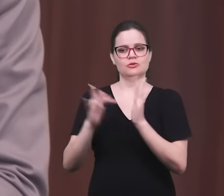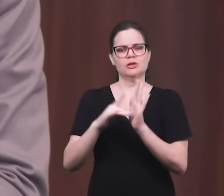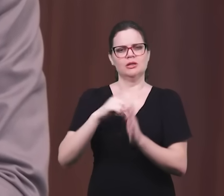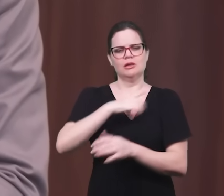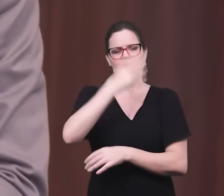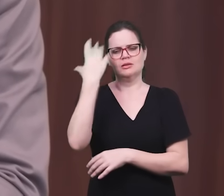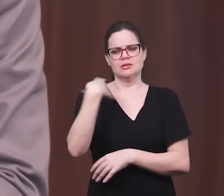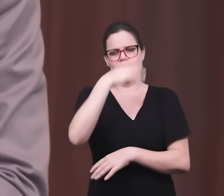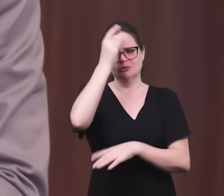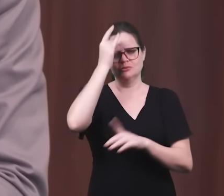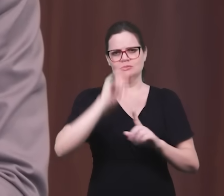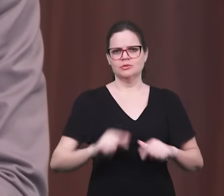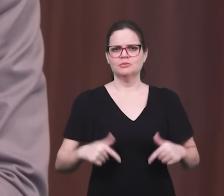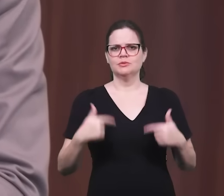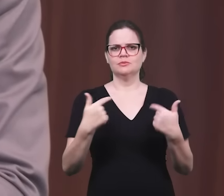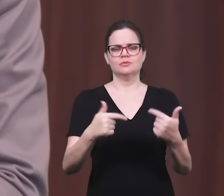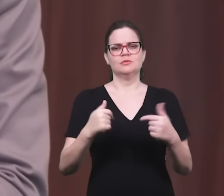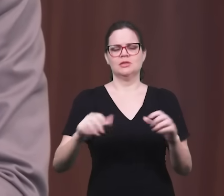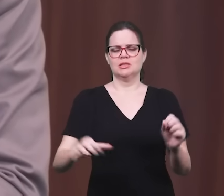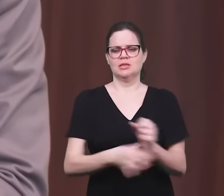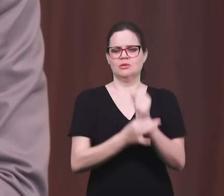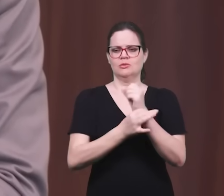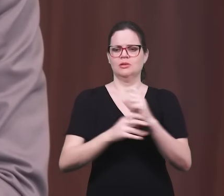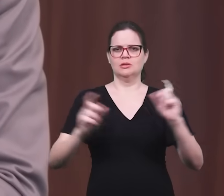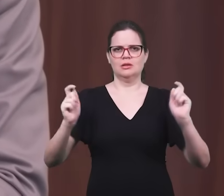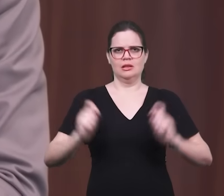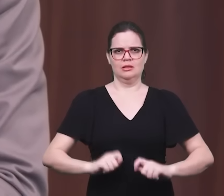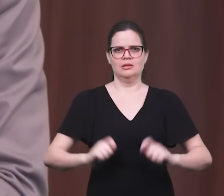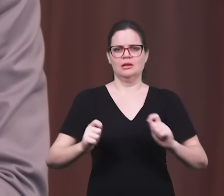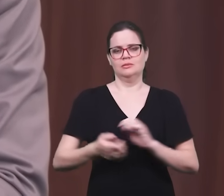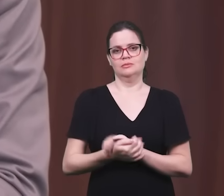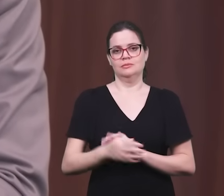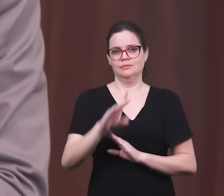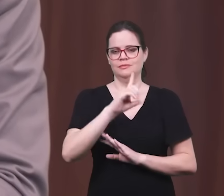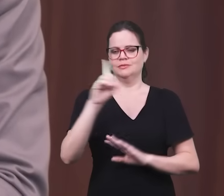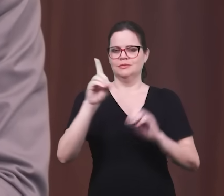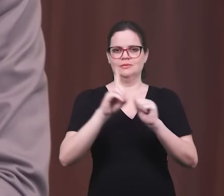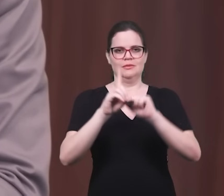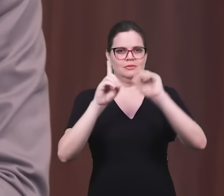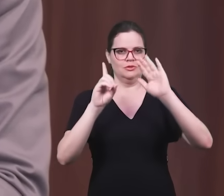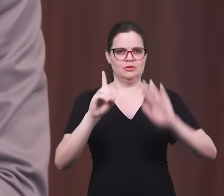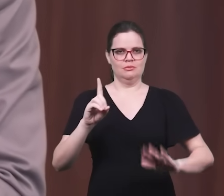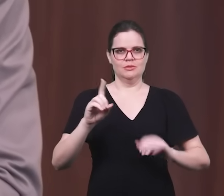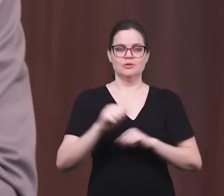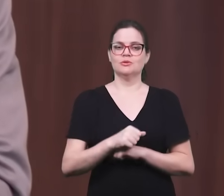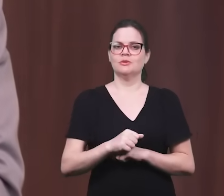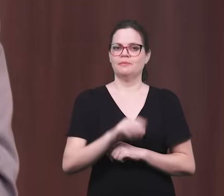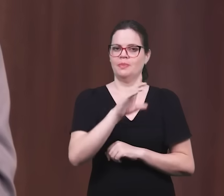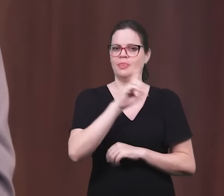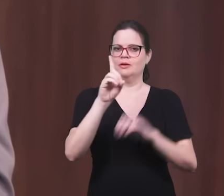onde há calor, porque é o lugar mais seguro que existe. Que Deus te abençoe.